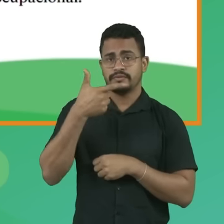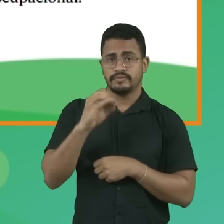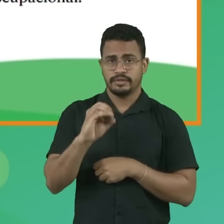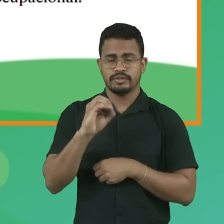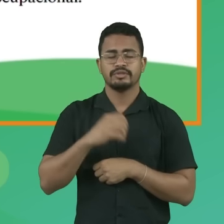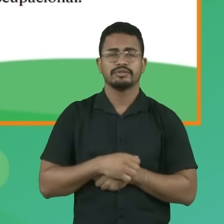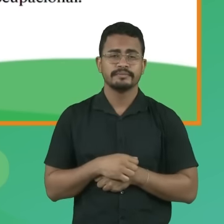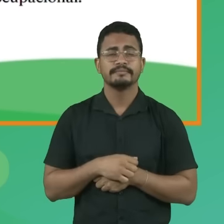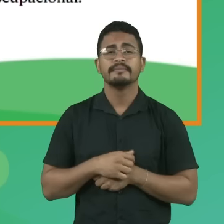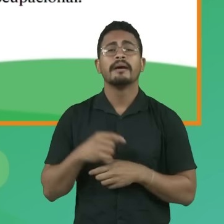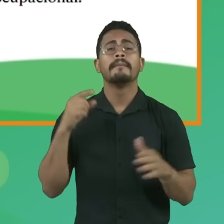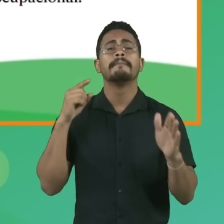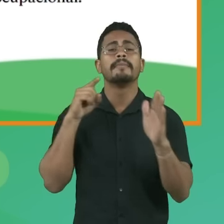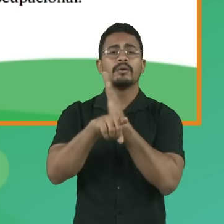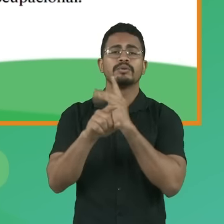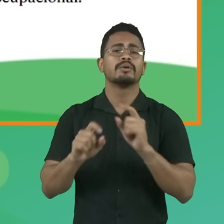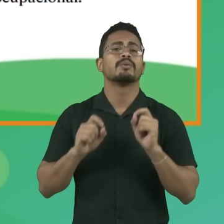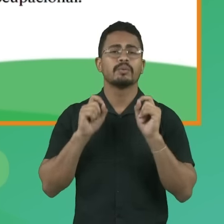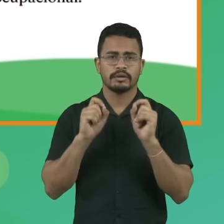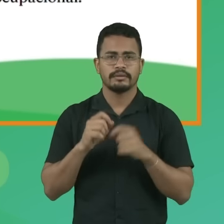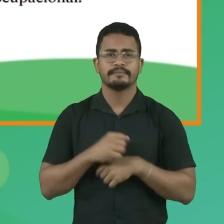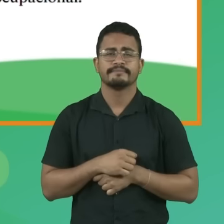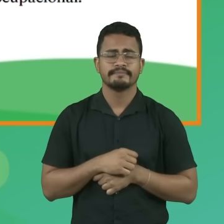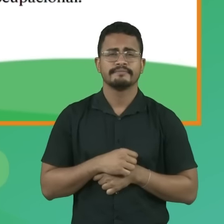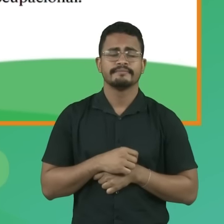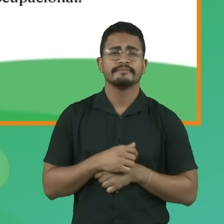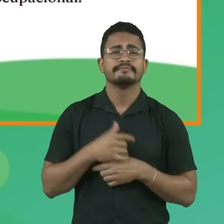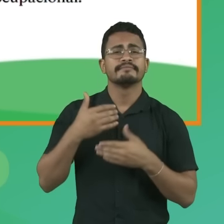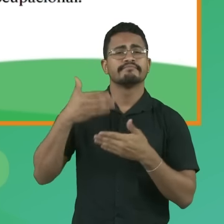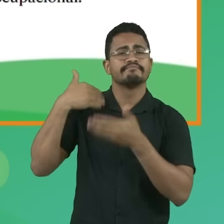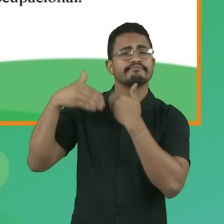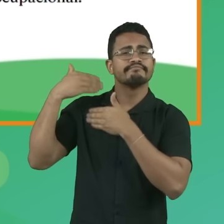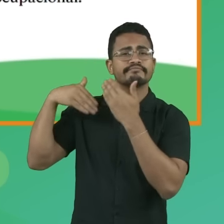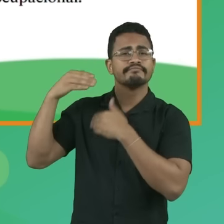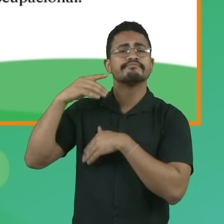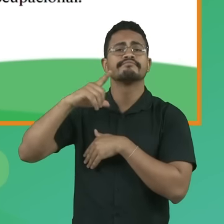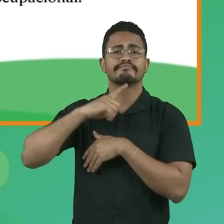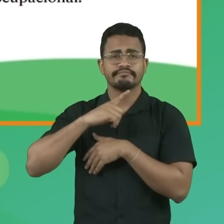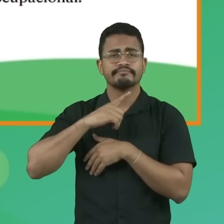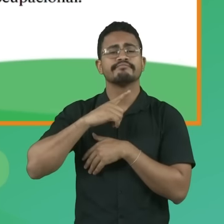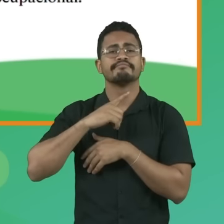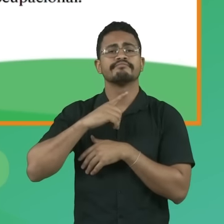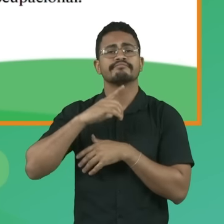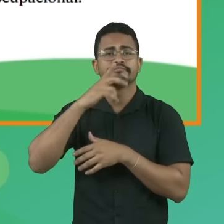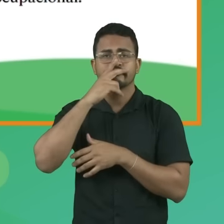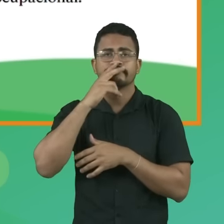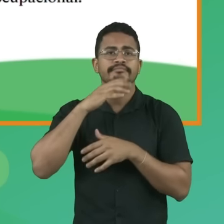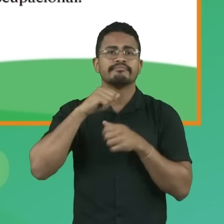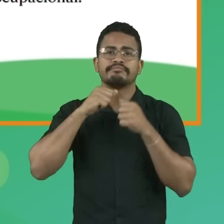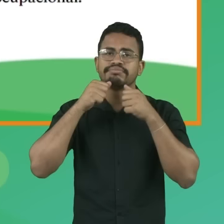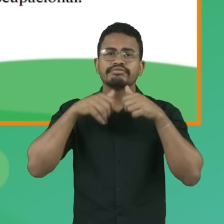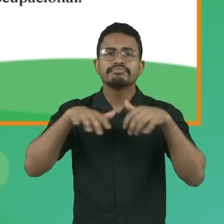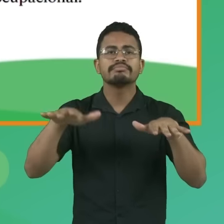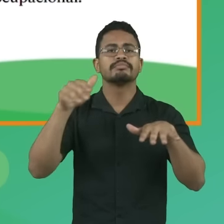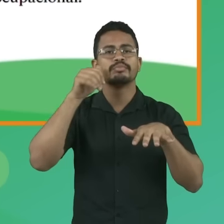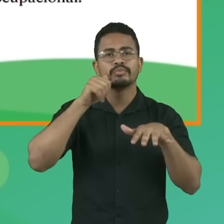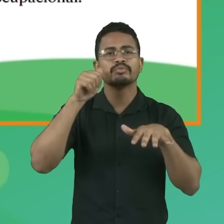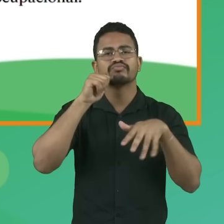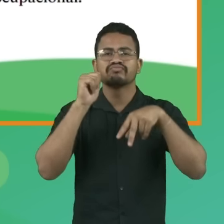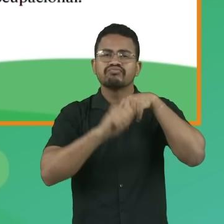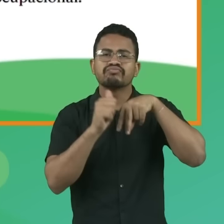temos a seguinte questão. Nas últimas décadas, uma acentuada feminização no mundo do trabalho vem ocorrendo.